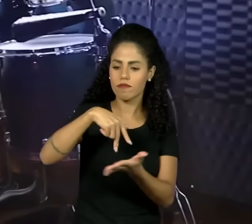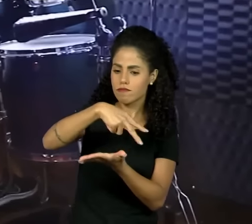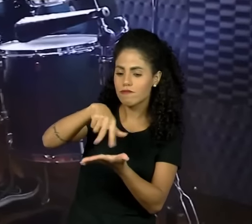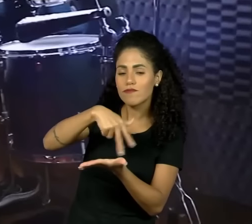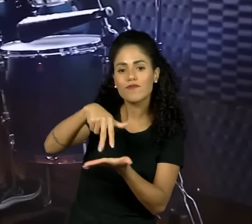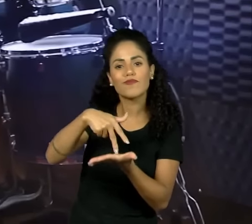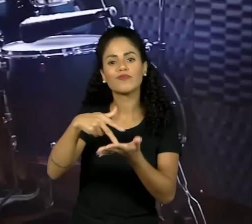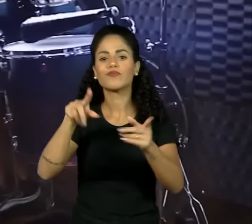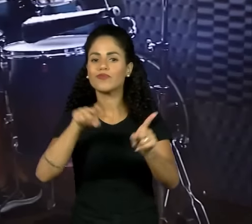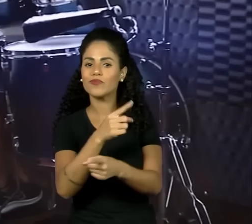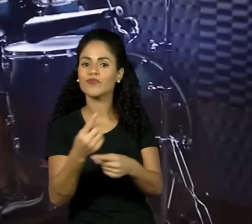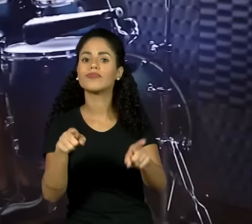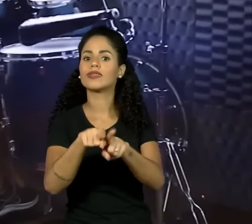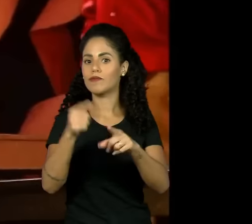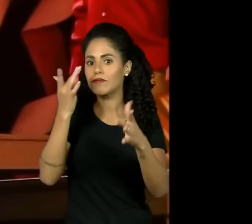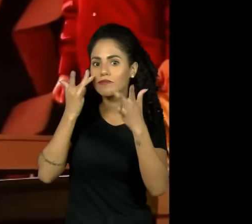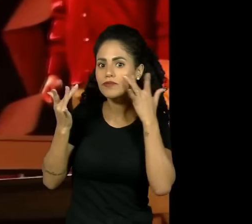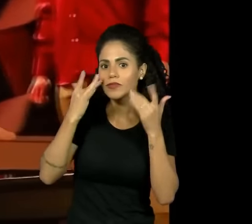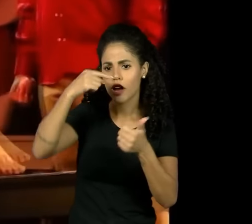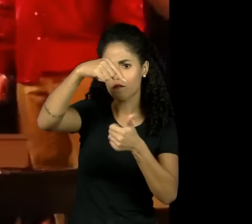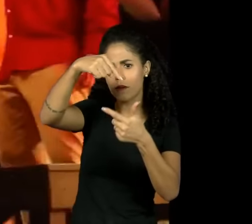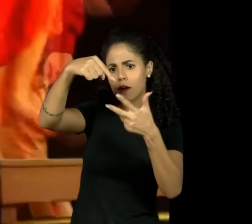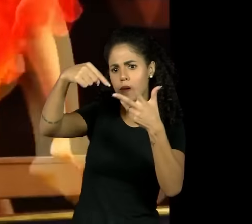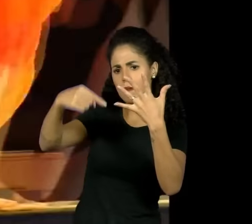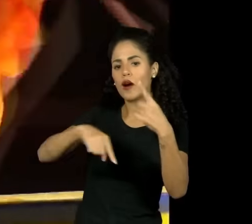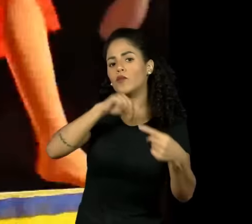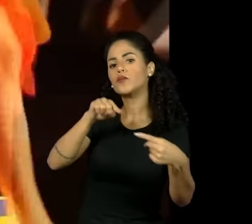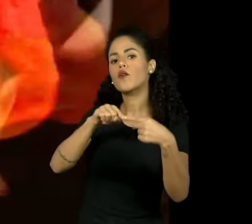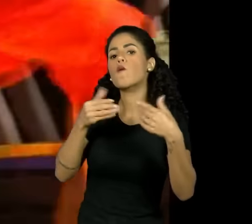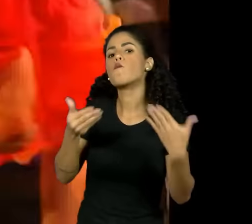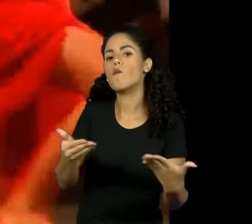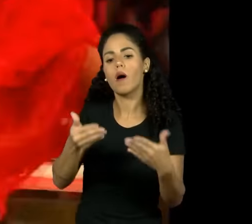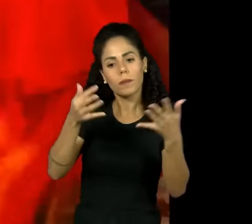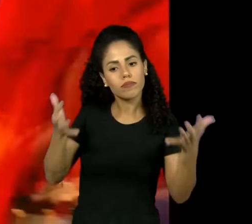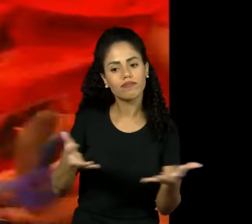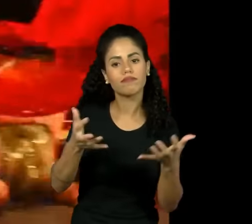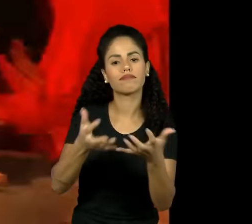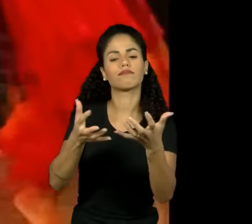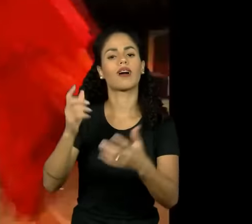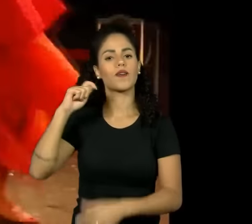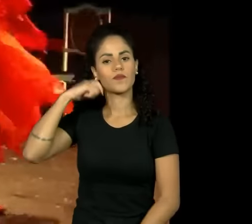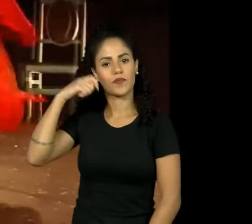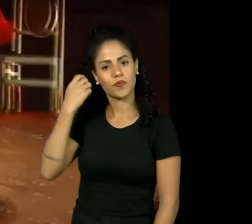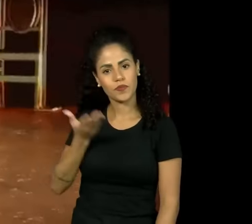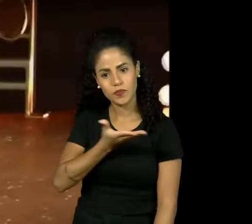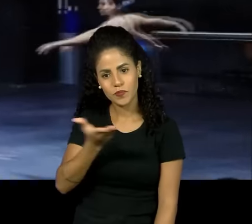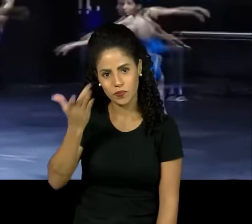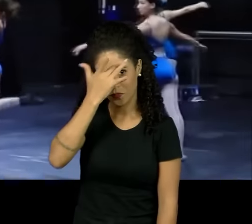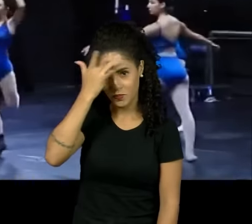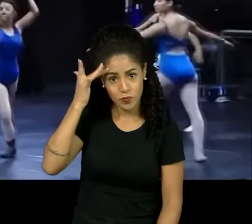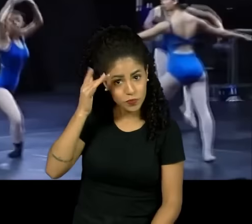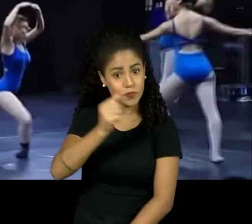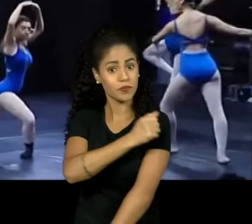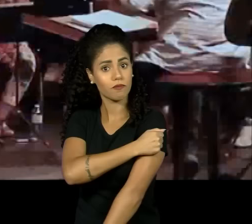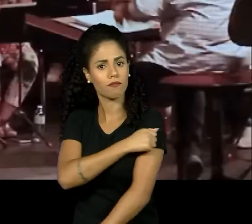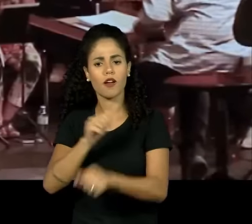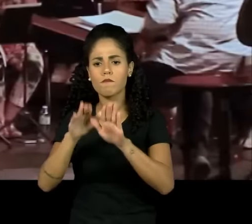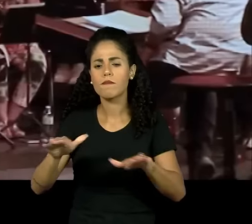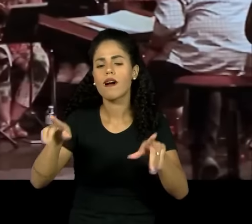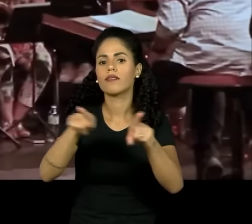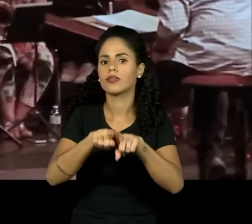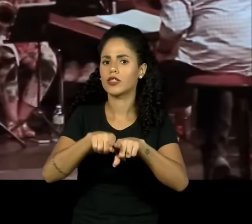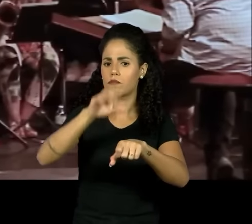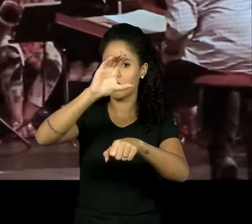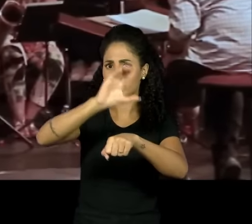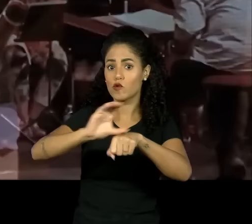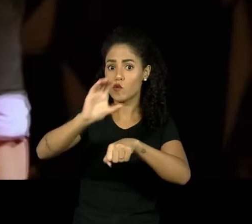música e teatro com foco na formação e na produção artística além dos inúmeros cursos